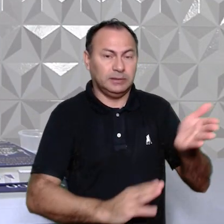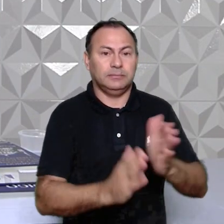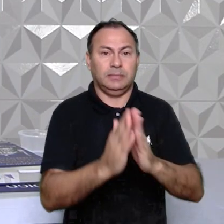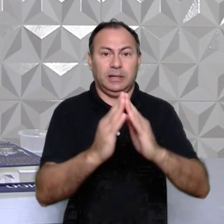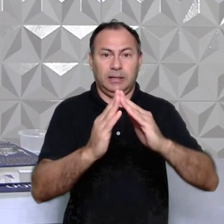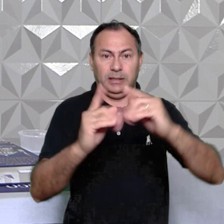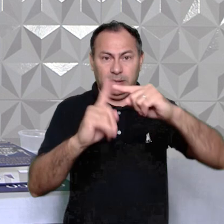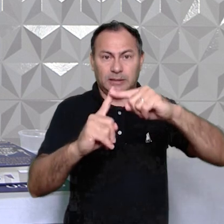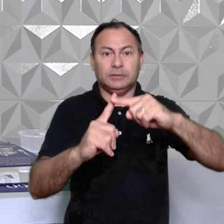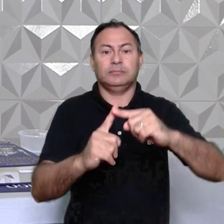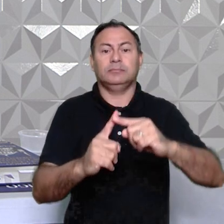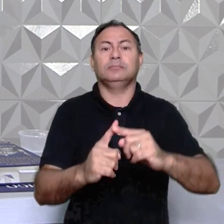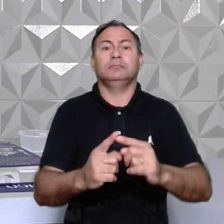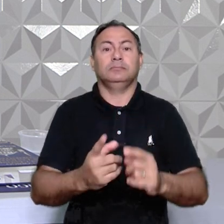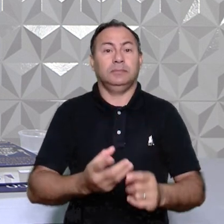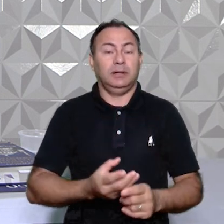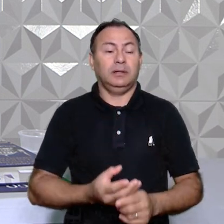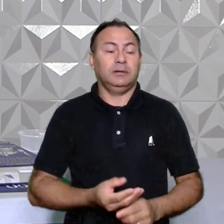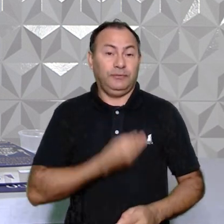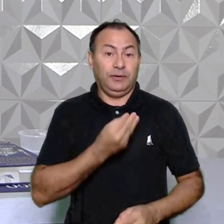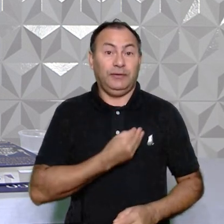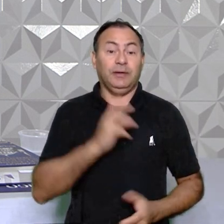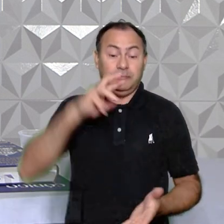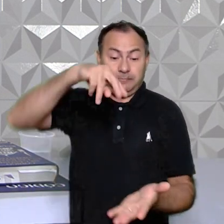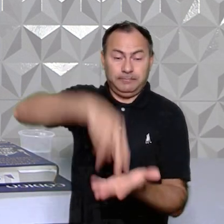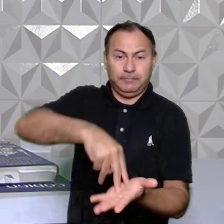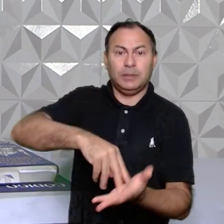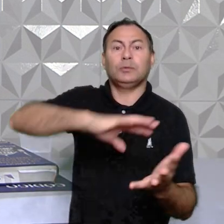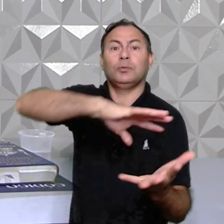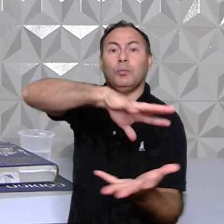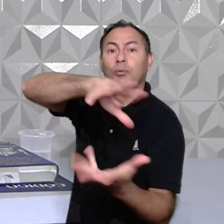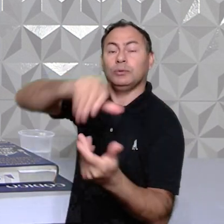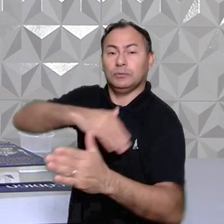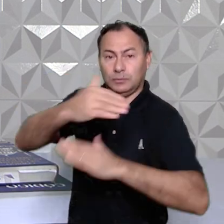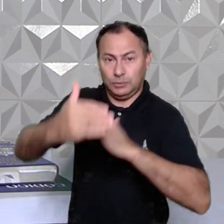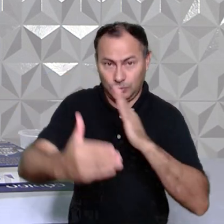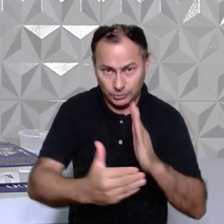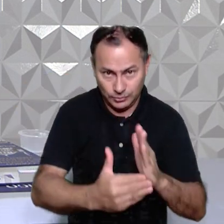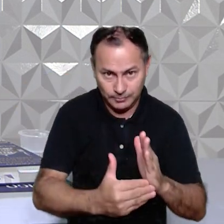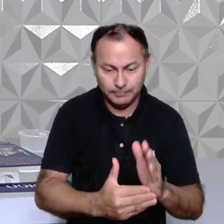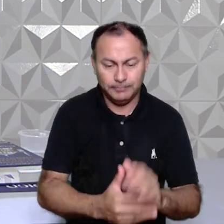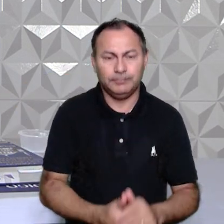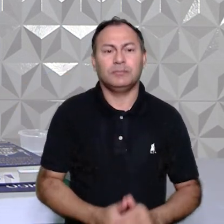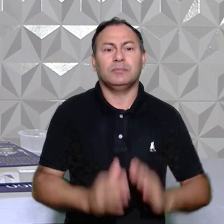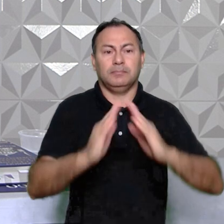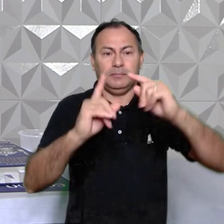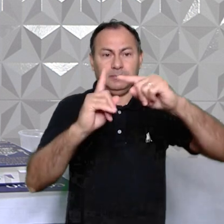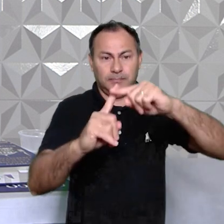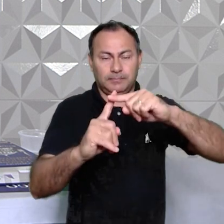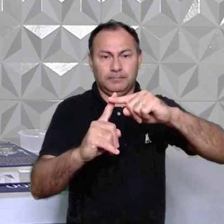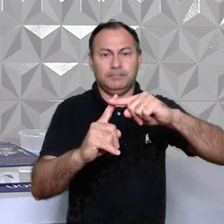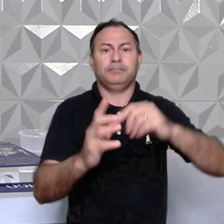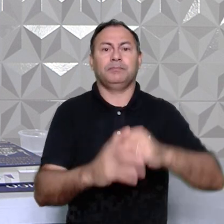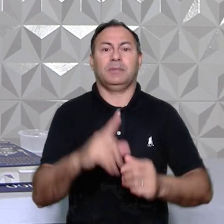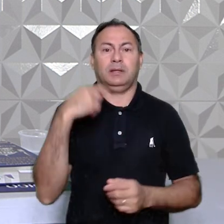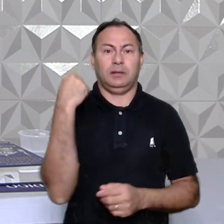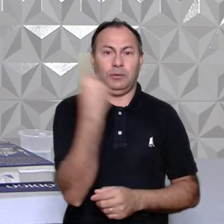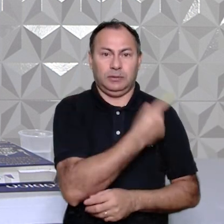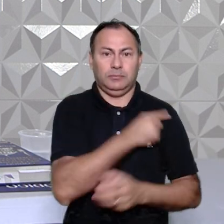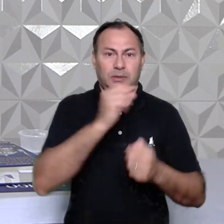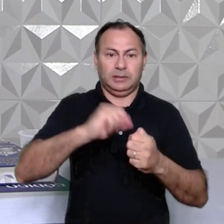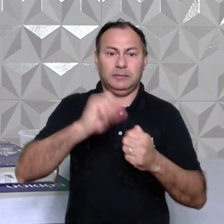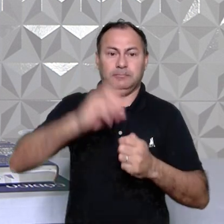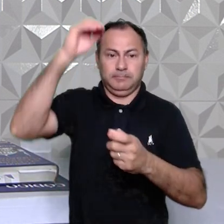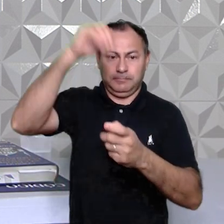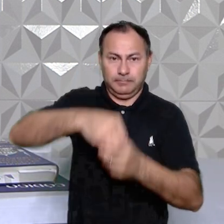essa igreja, ela encontra-se presente no mundo todo. Essa igreja que nós